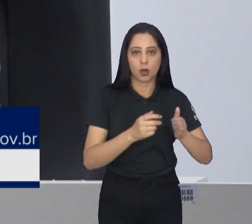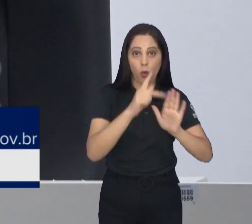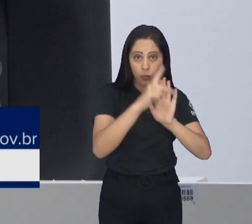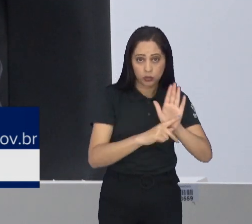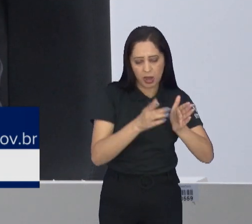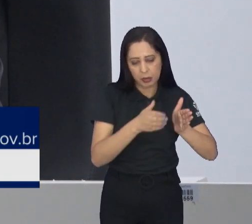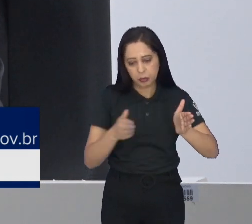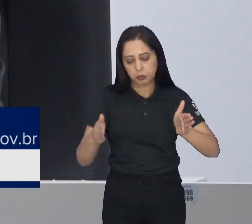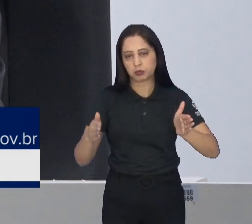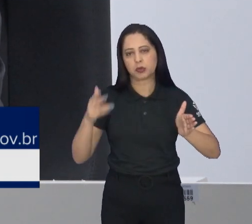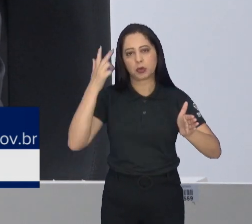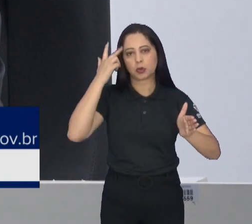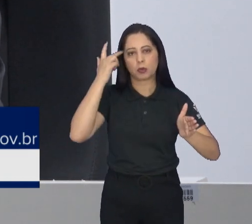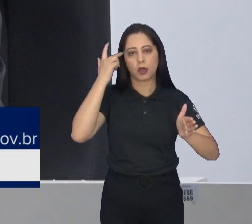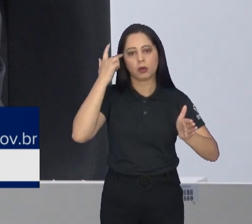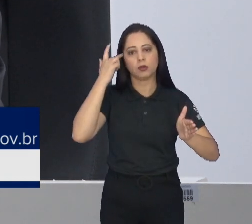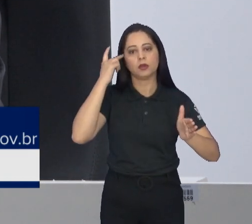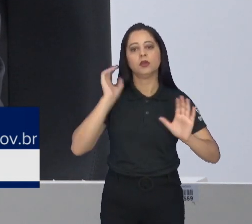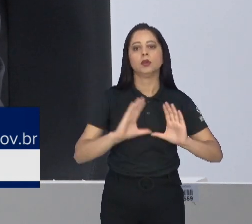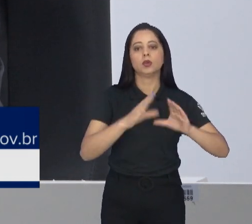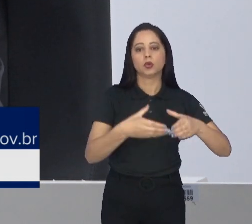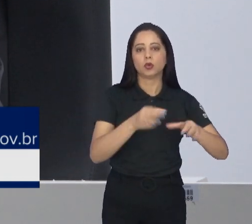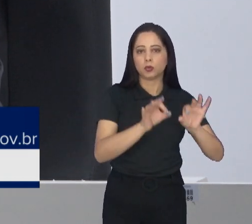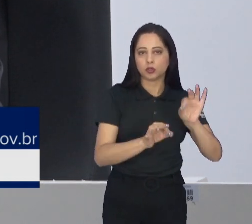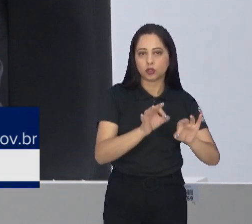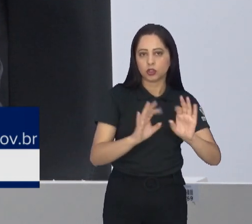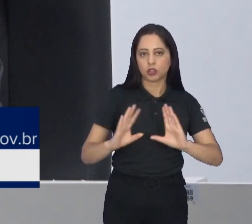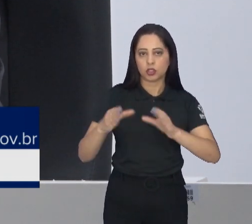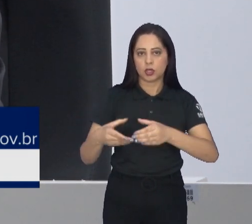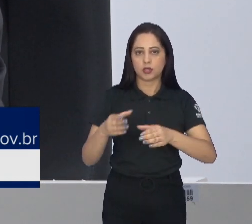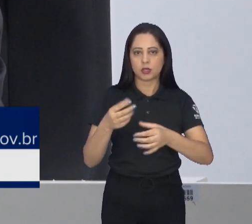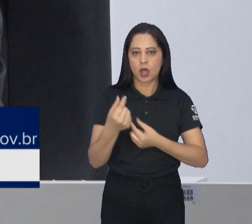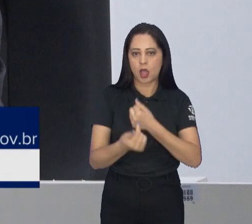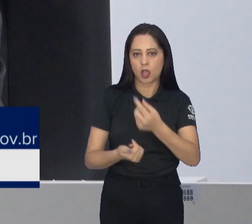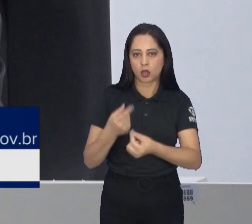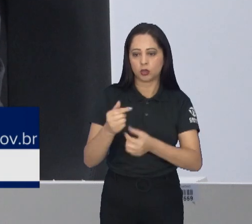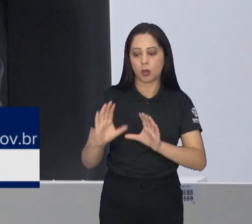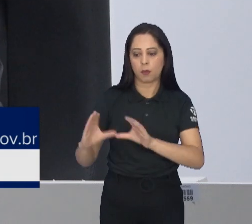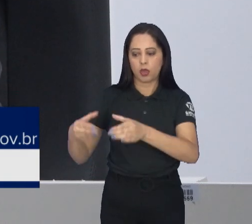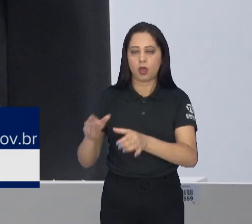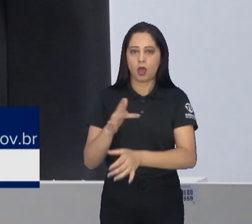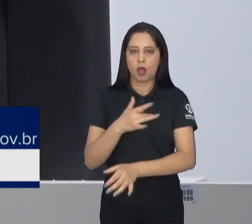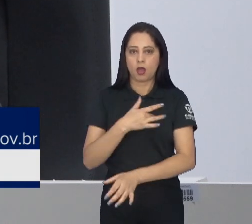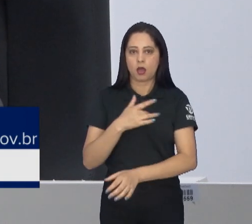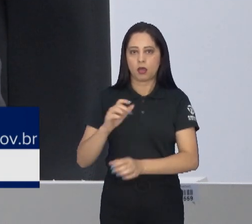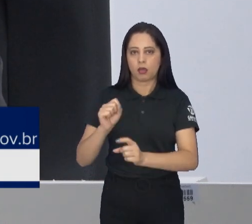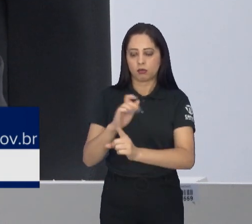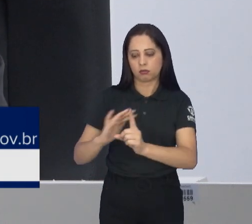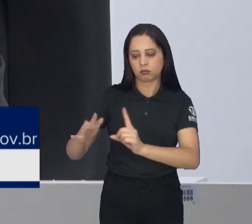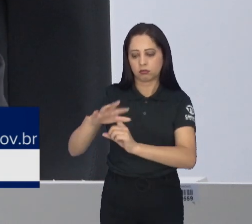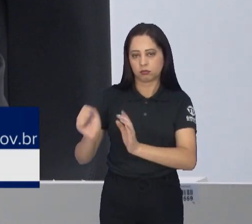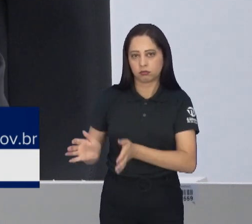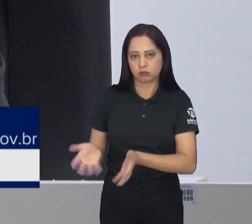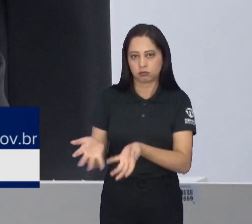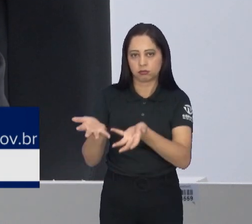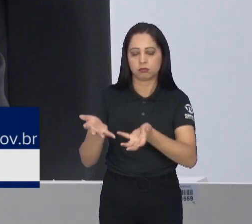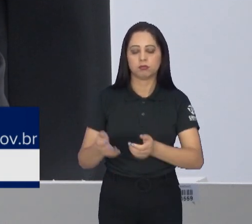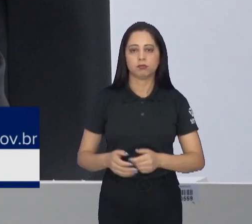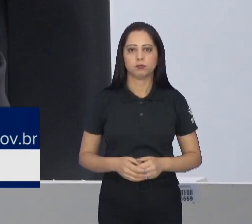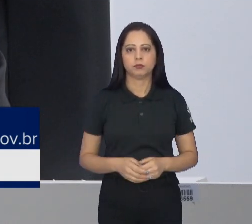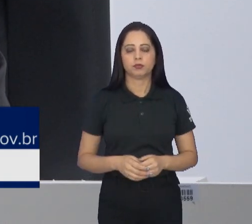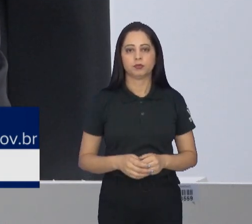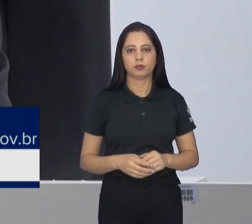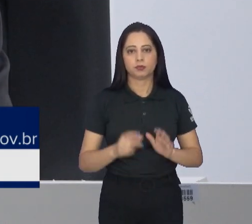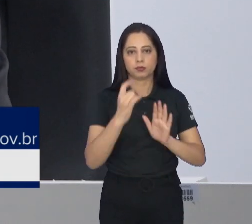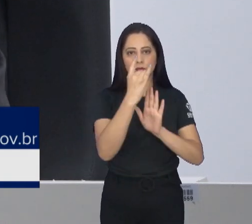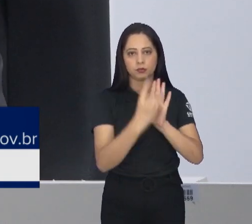ordinário. Comissões de Justiça, Economia e Promoção Social. Processo